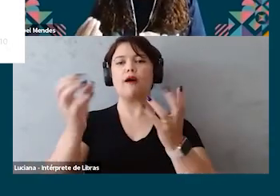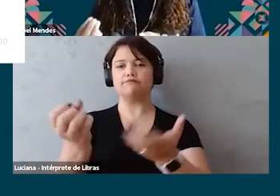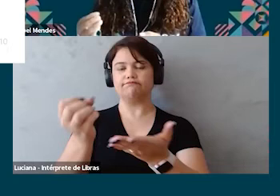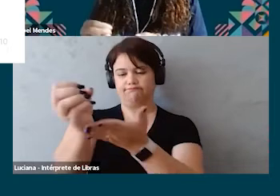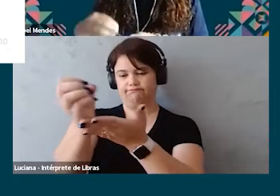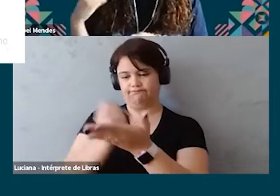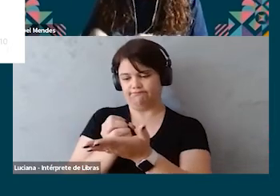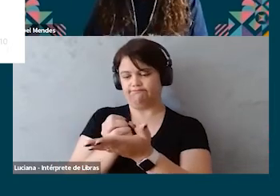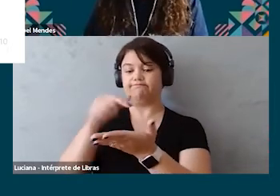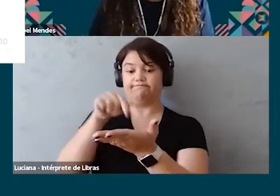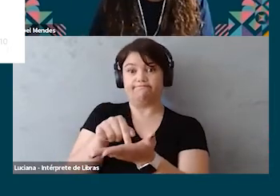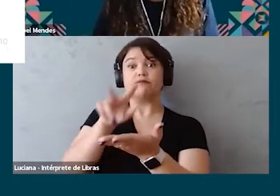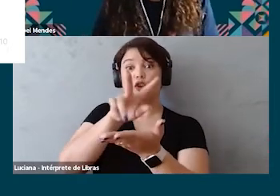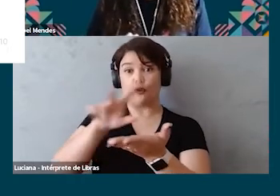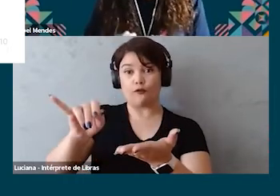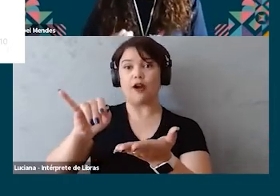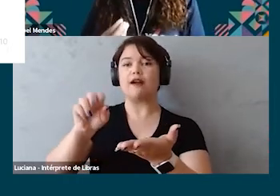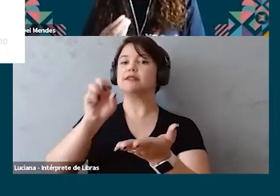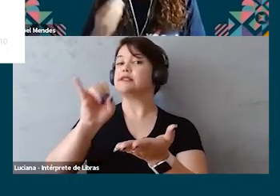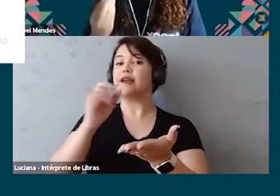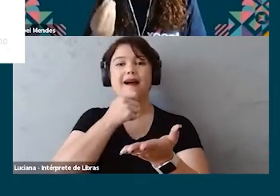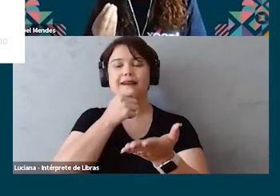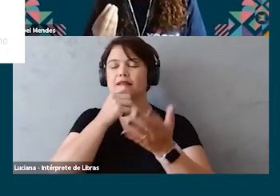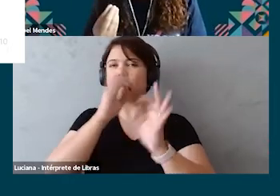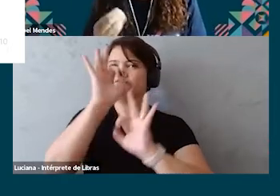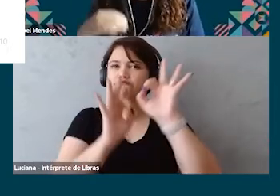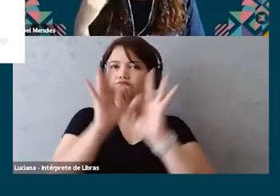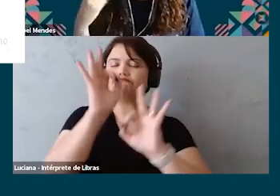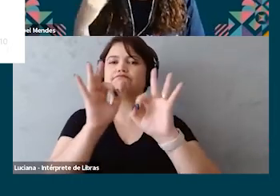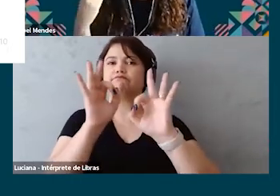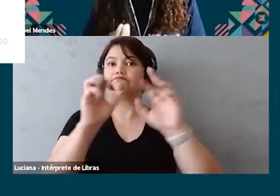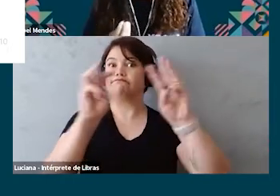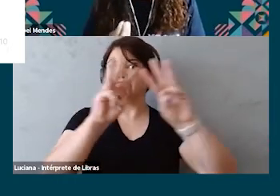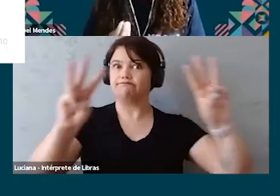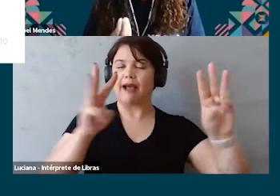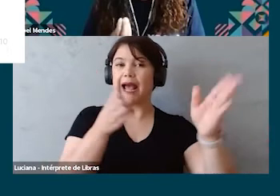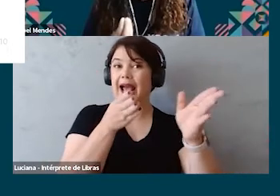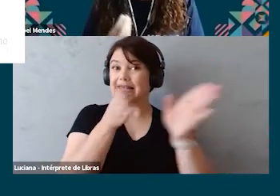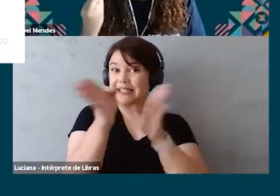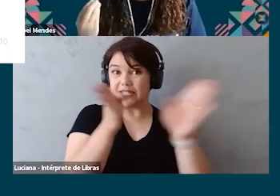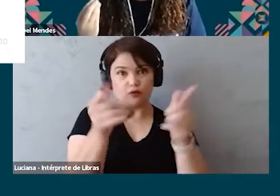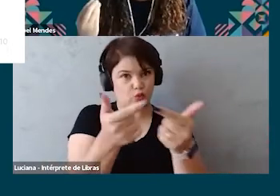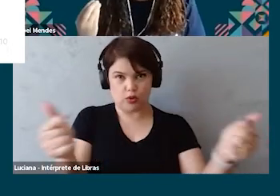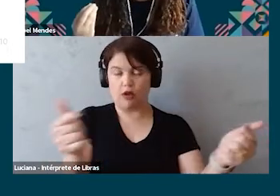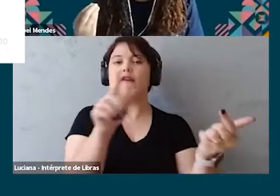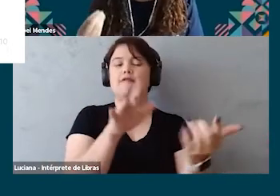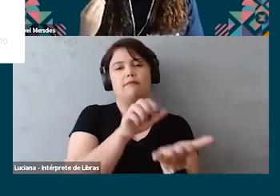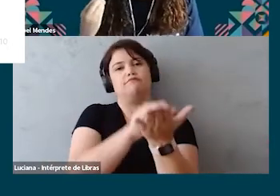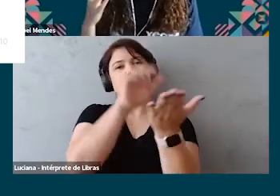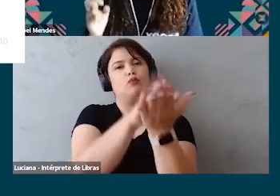ele vai receber a notificação, ainda assim não arrumou o site, não deixou acessível, então agora você vai receber uma